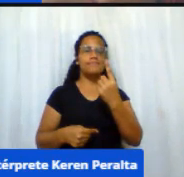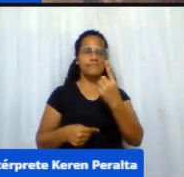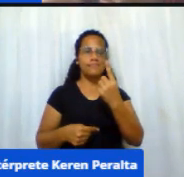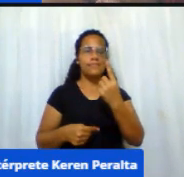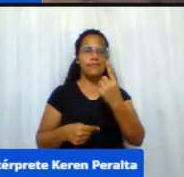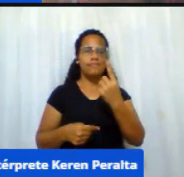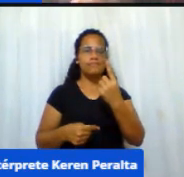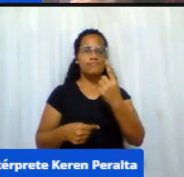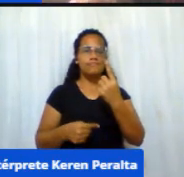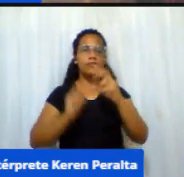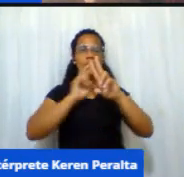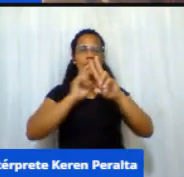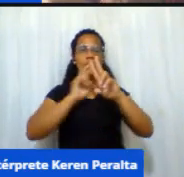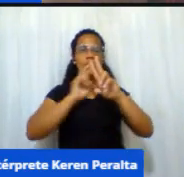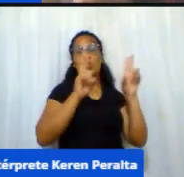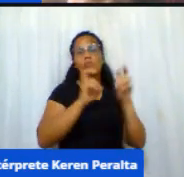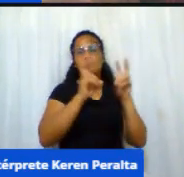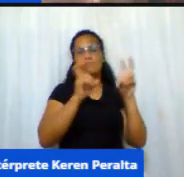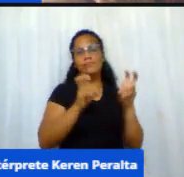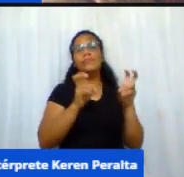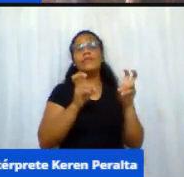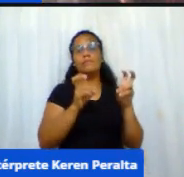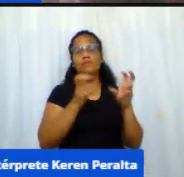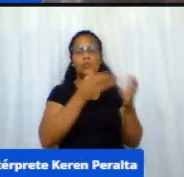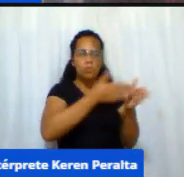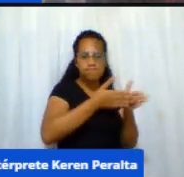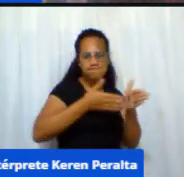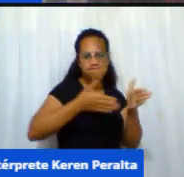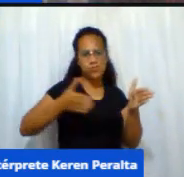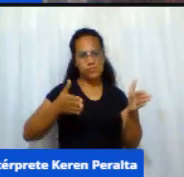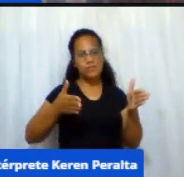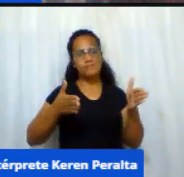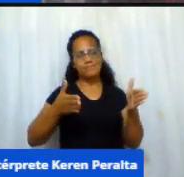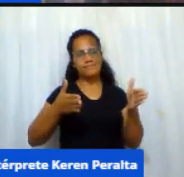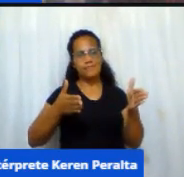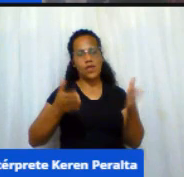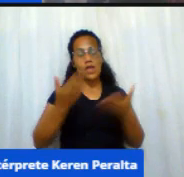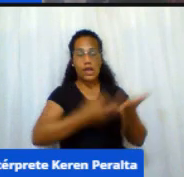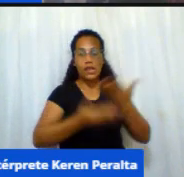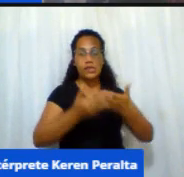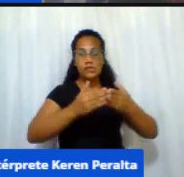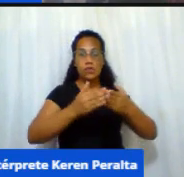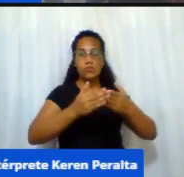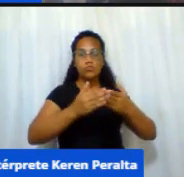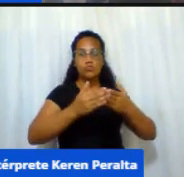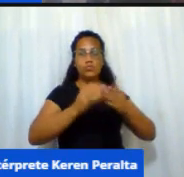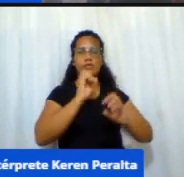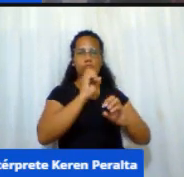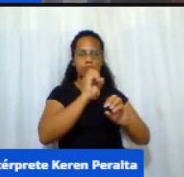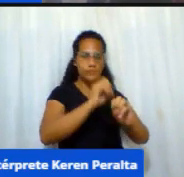processo em 2020 sobre ensino remoto, né?